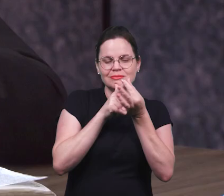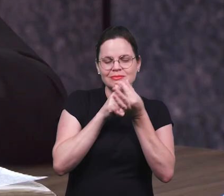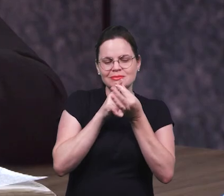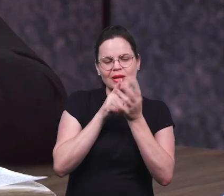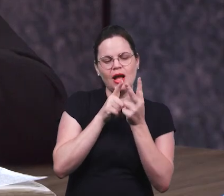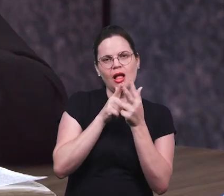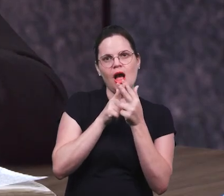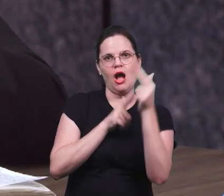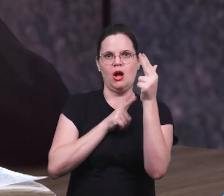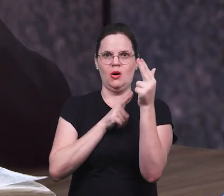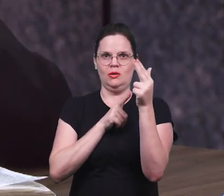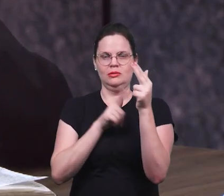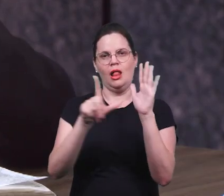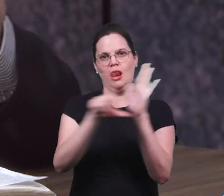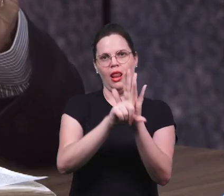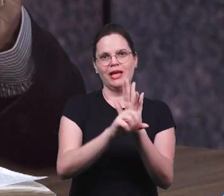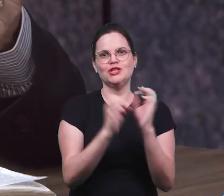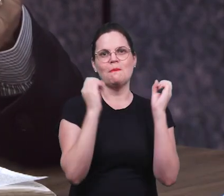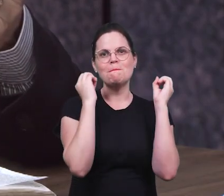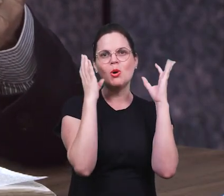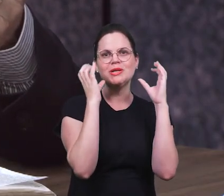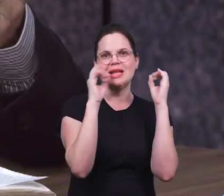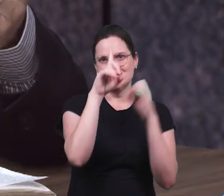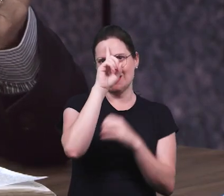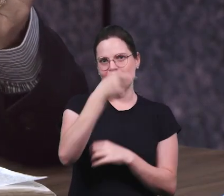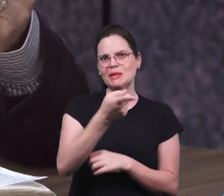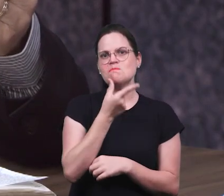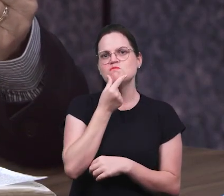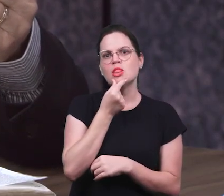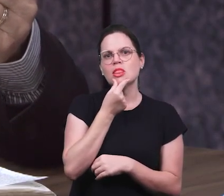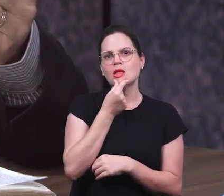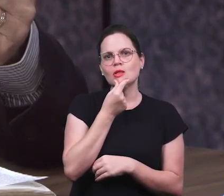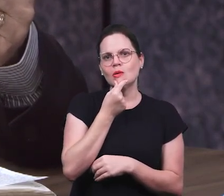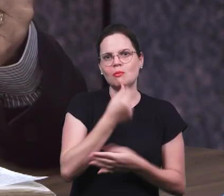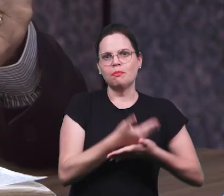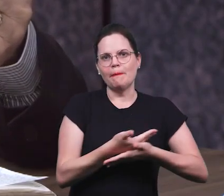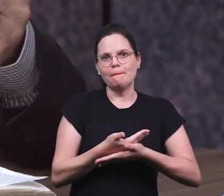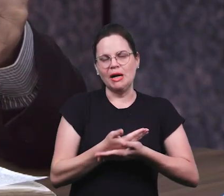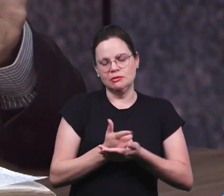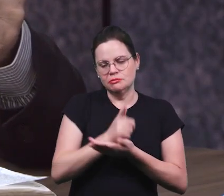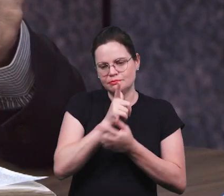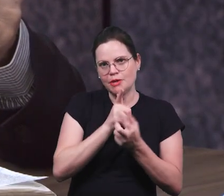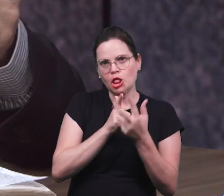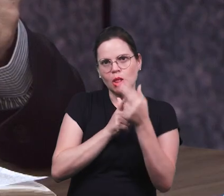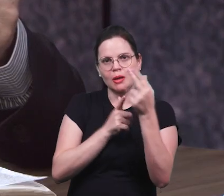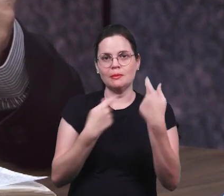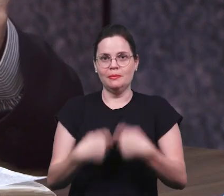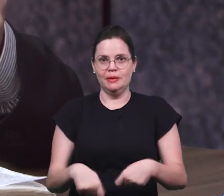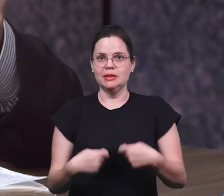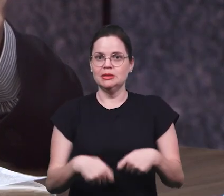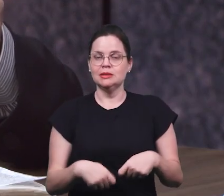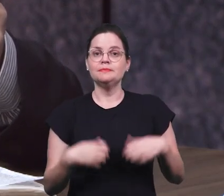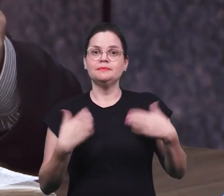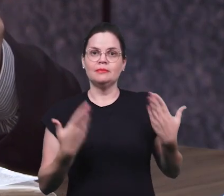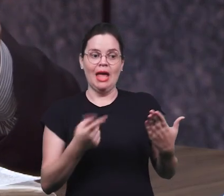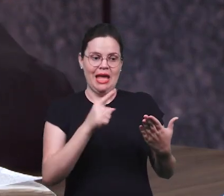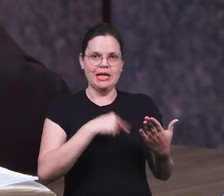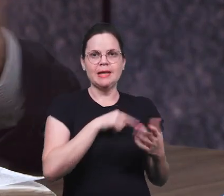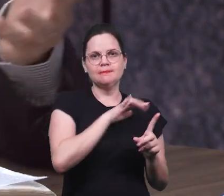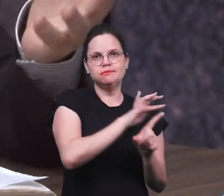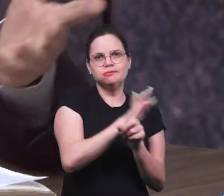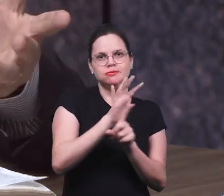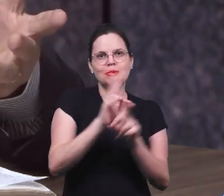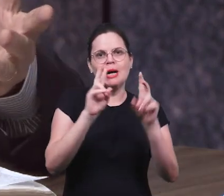doutrinário, fazendo com que Paulo descesse de Antioquia e fosse até Jerusalém levar o assunto